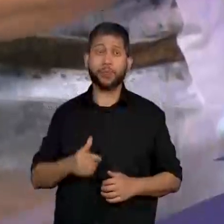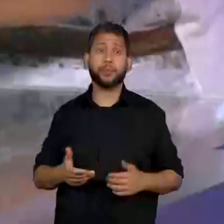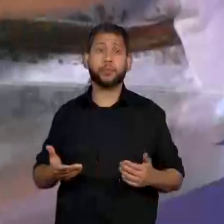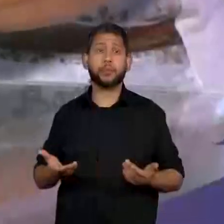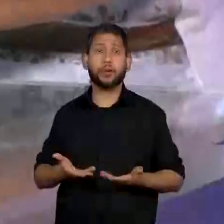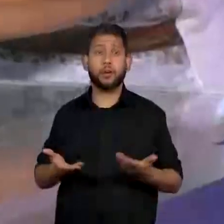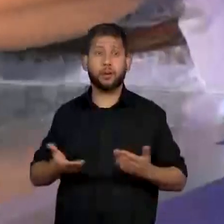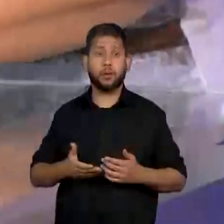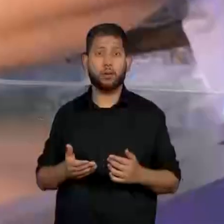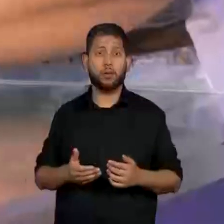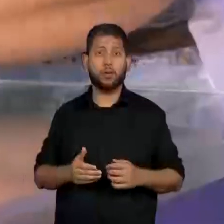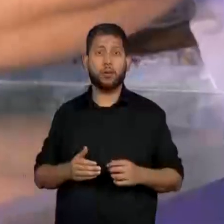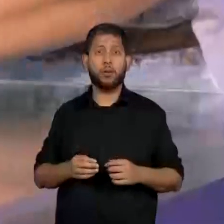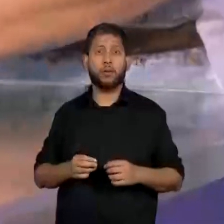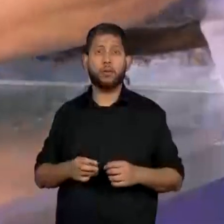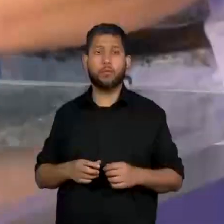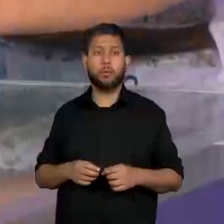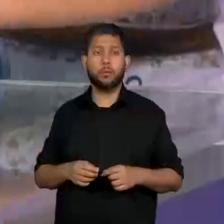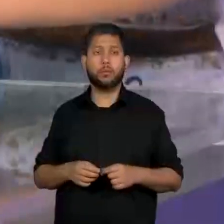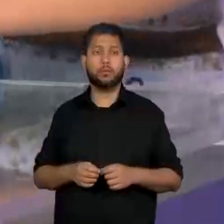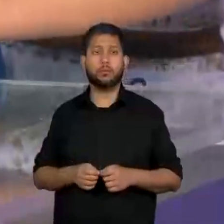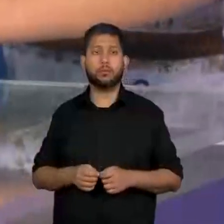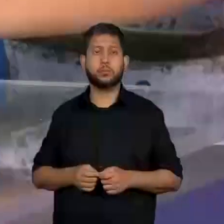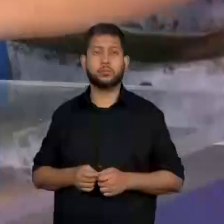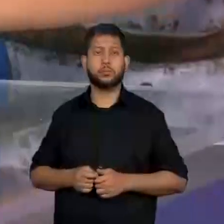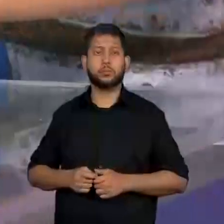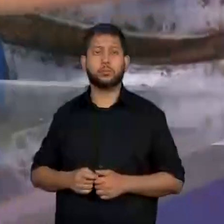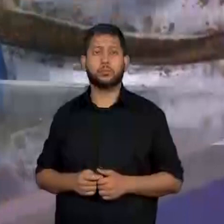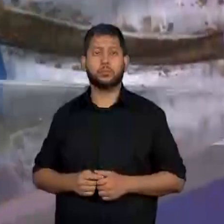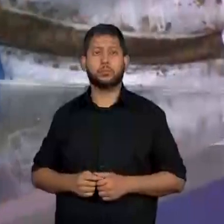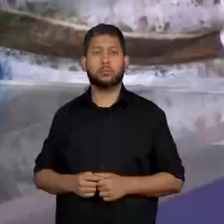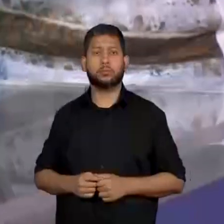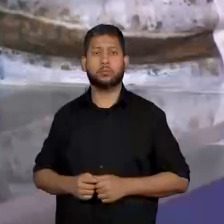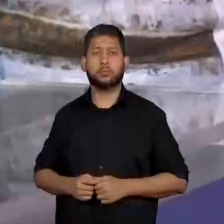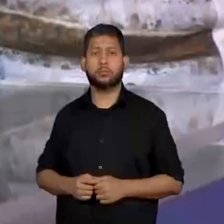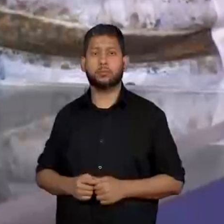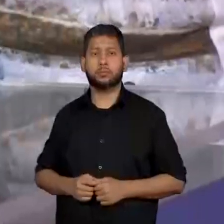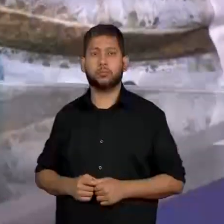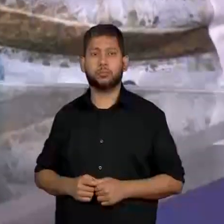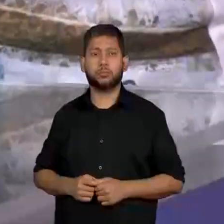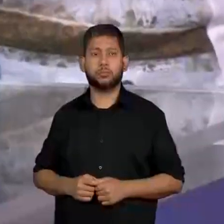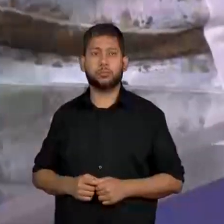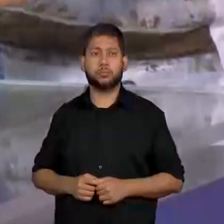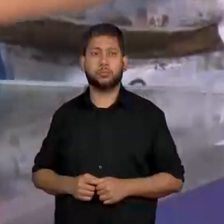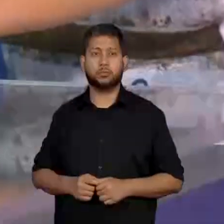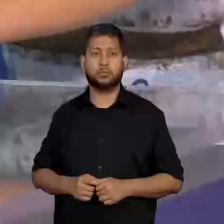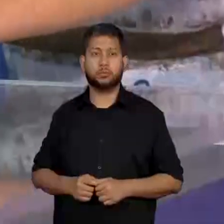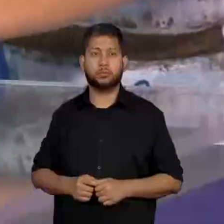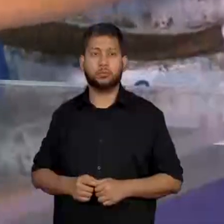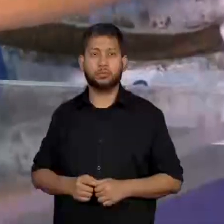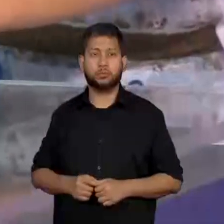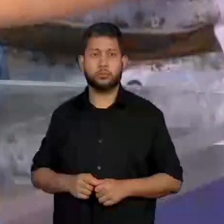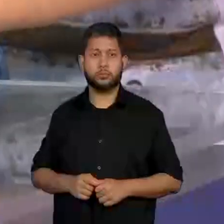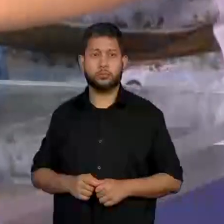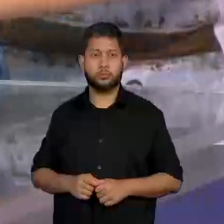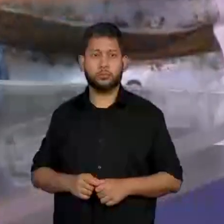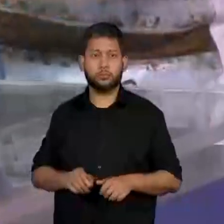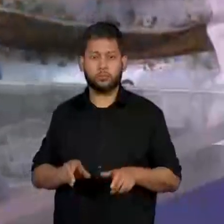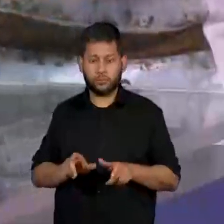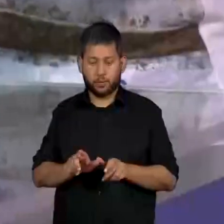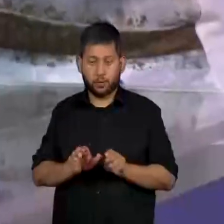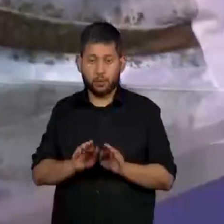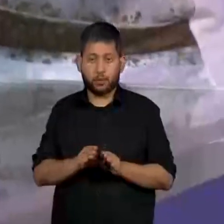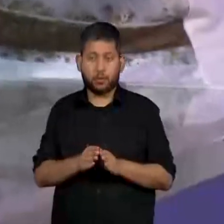vai abrir aqui para representar as patinhas de trás abre um pouquinho e abre